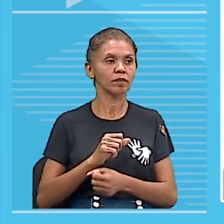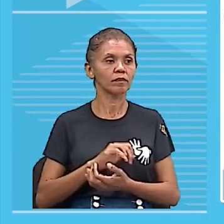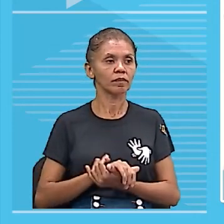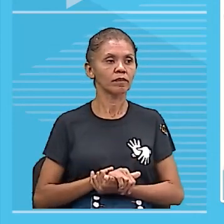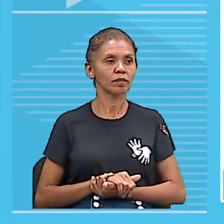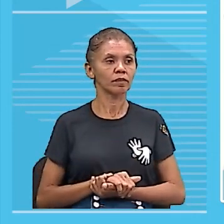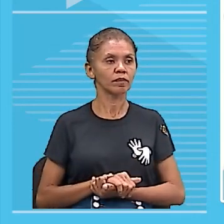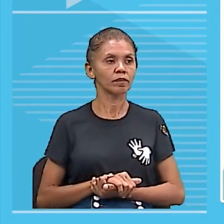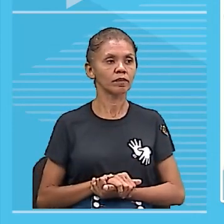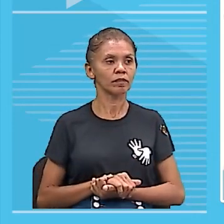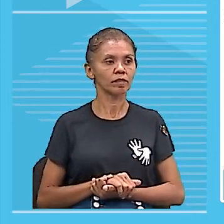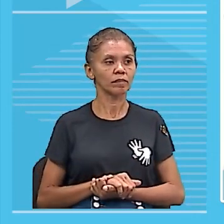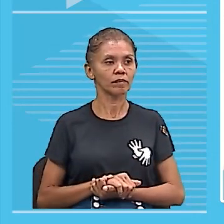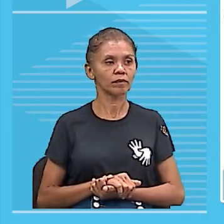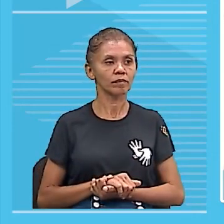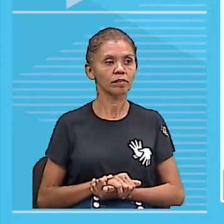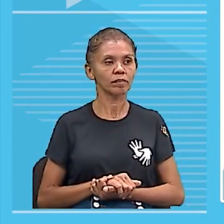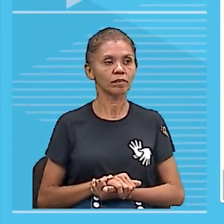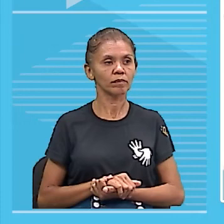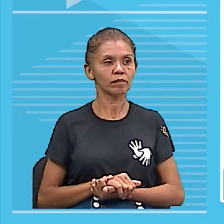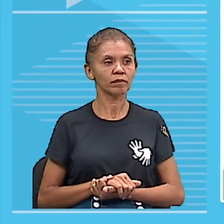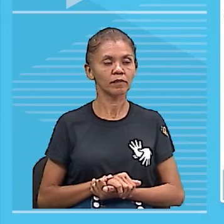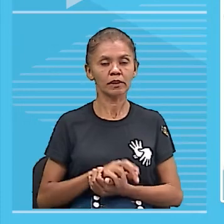me dá o quê 16